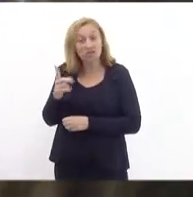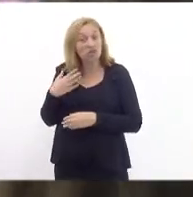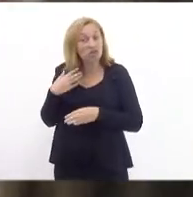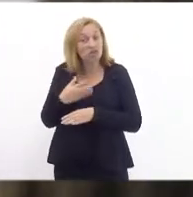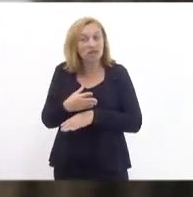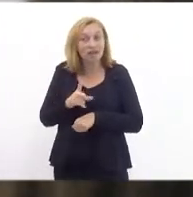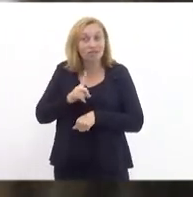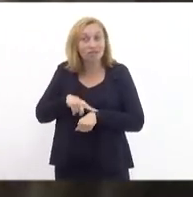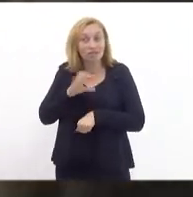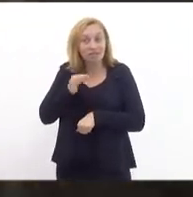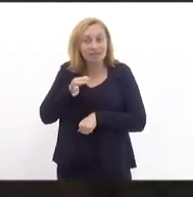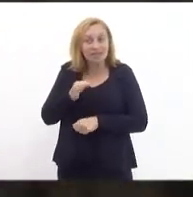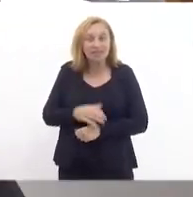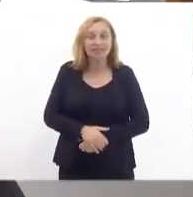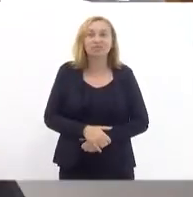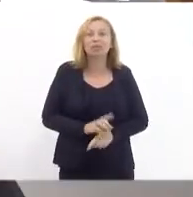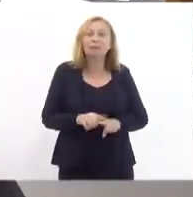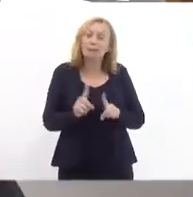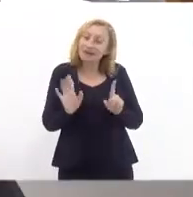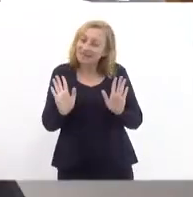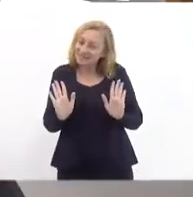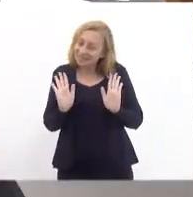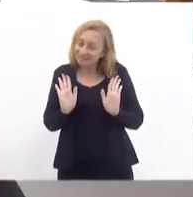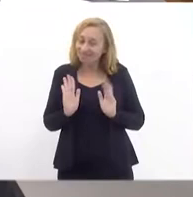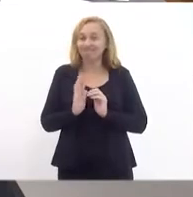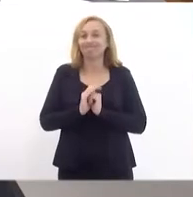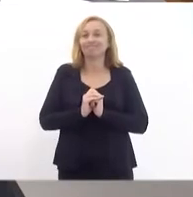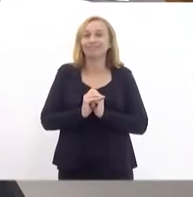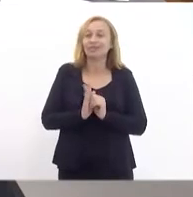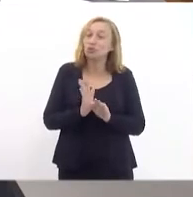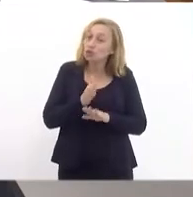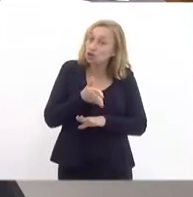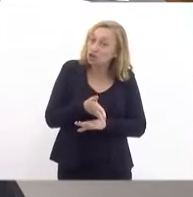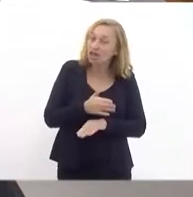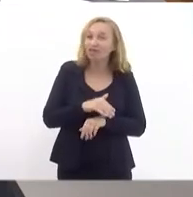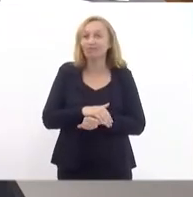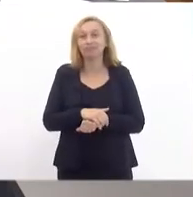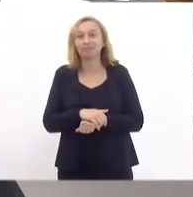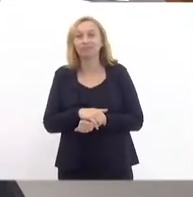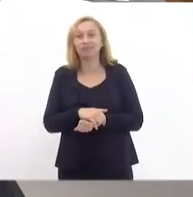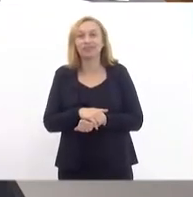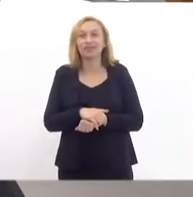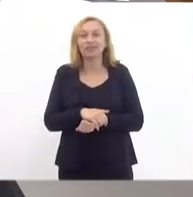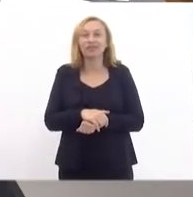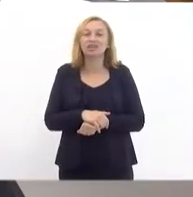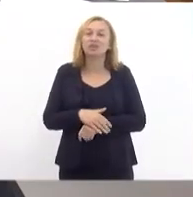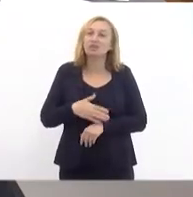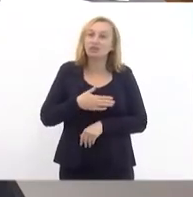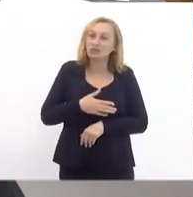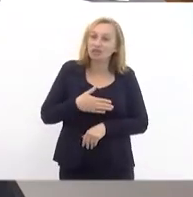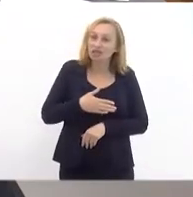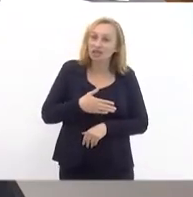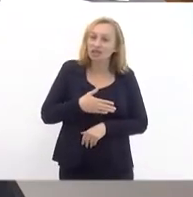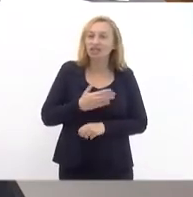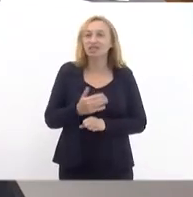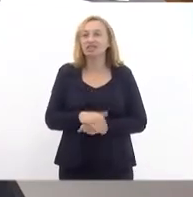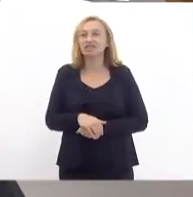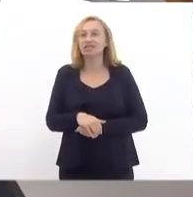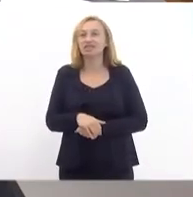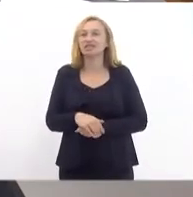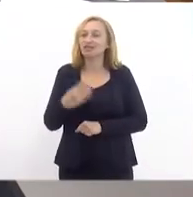chegar na hora. Né? Mas, de qualquer maneira, eu cheguei e eu gostaria de fazer, em cima da